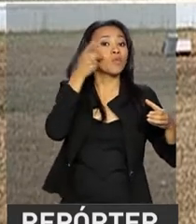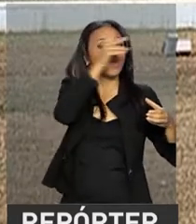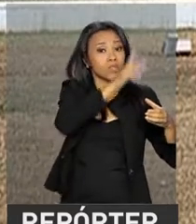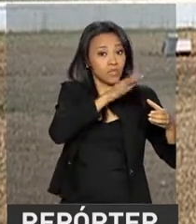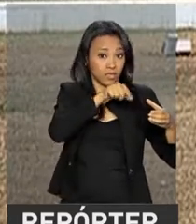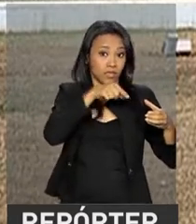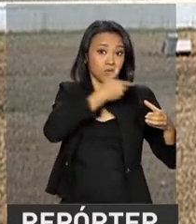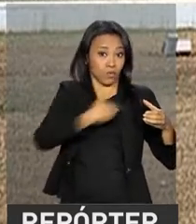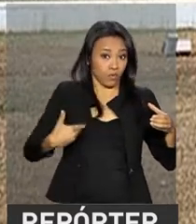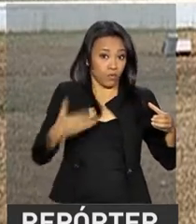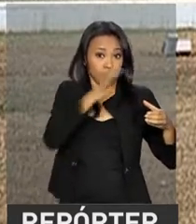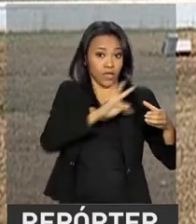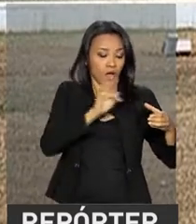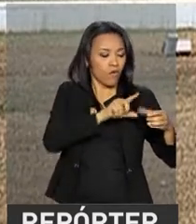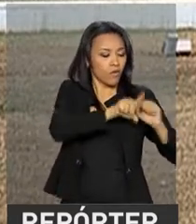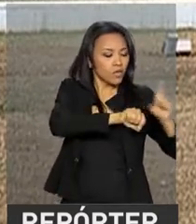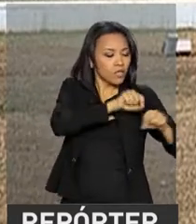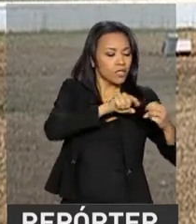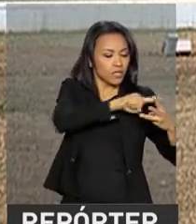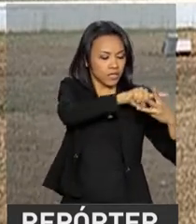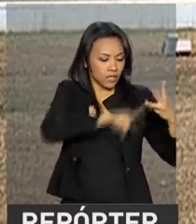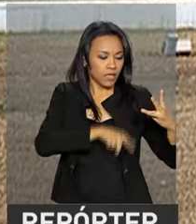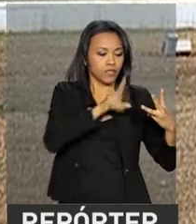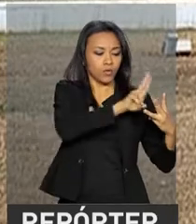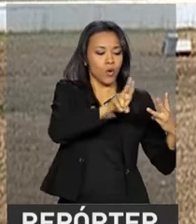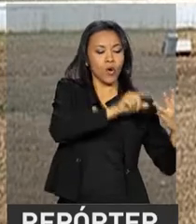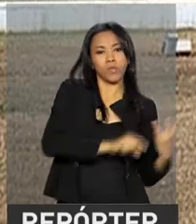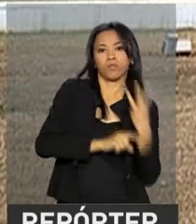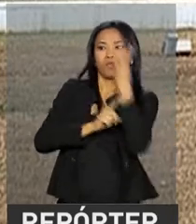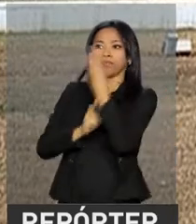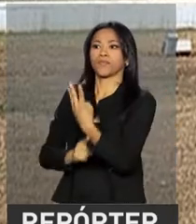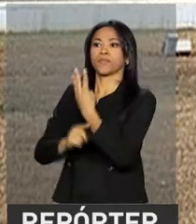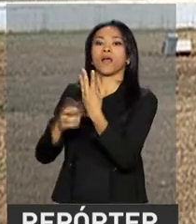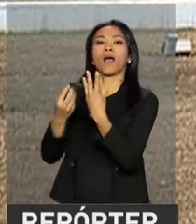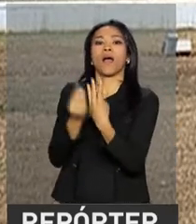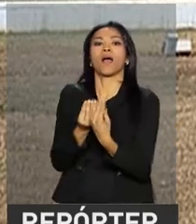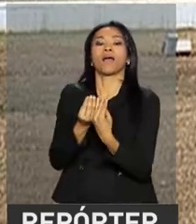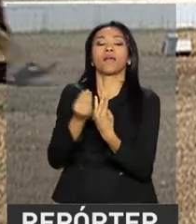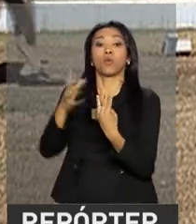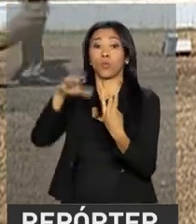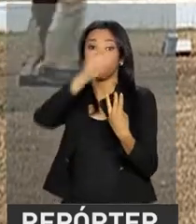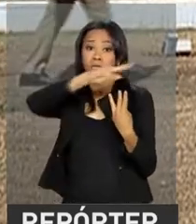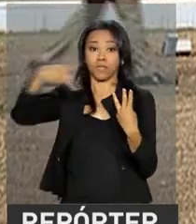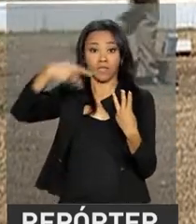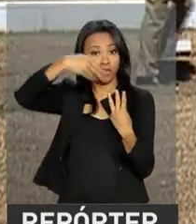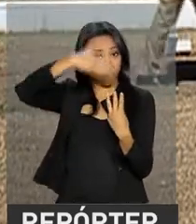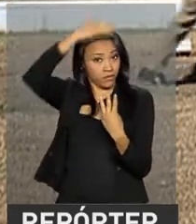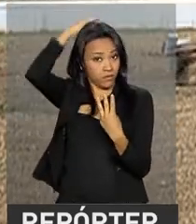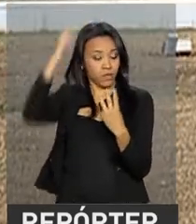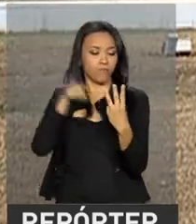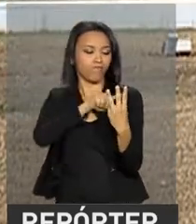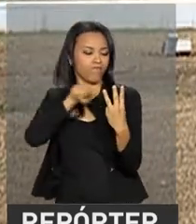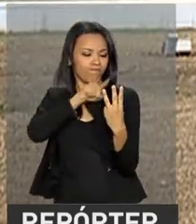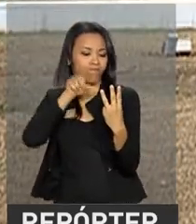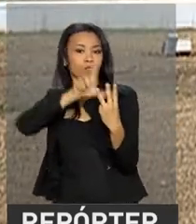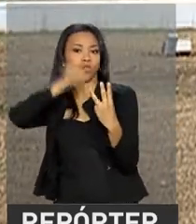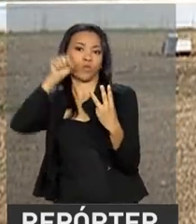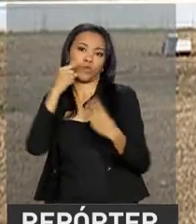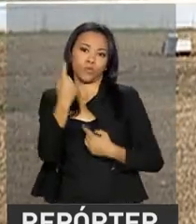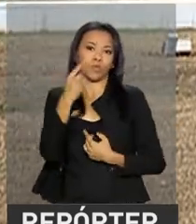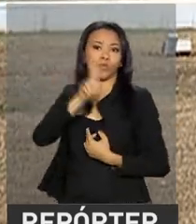foi escolhida em uma lista tríplice enviada ao presidente para subsidiar a escolha.